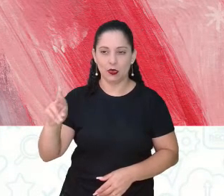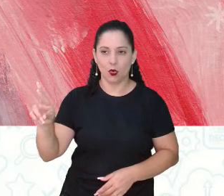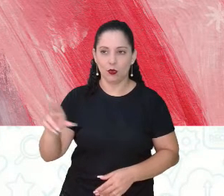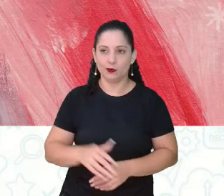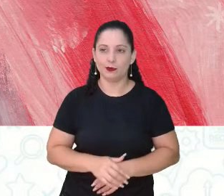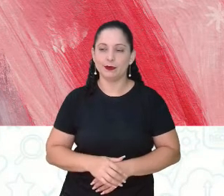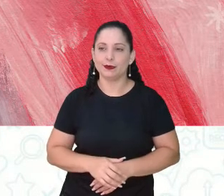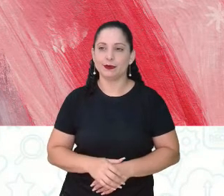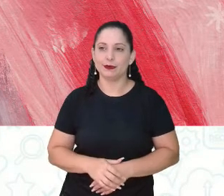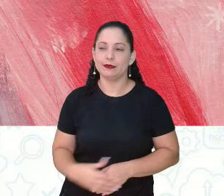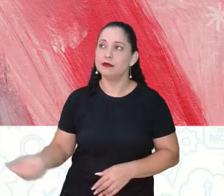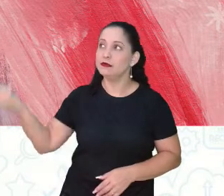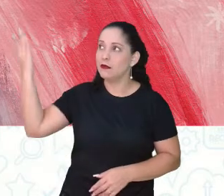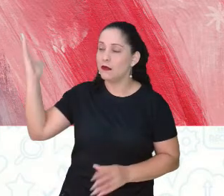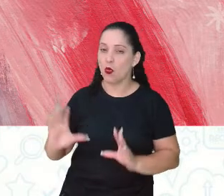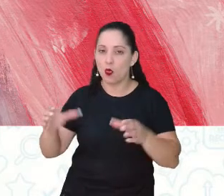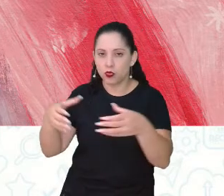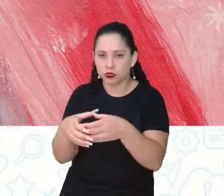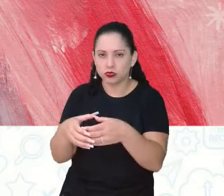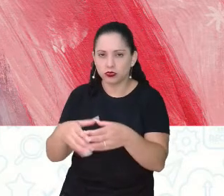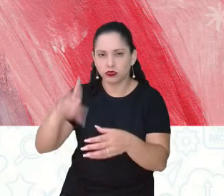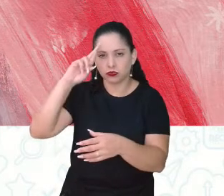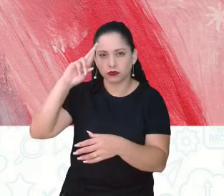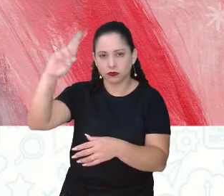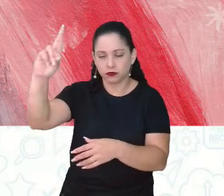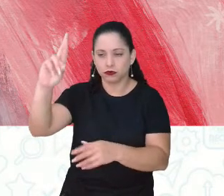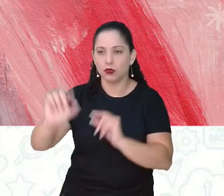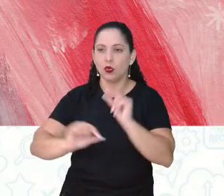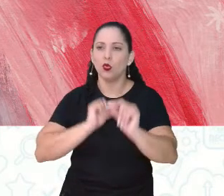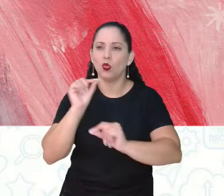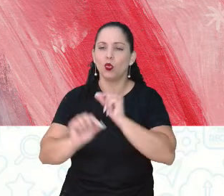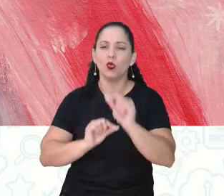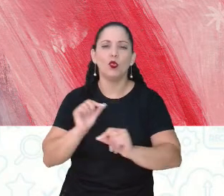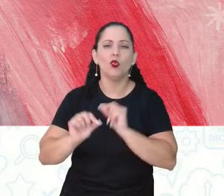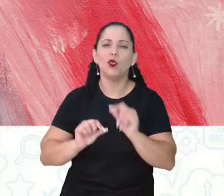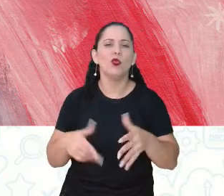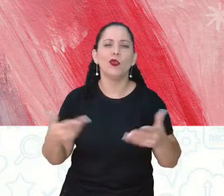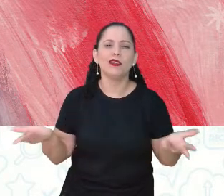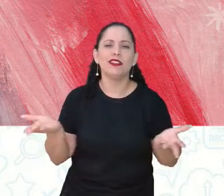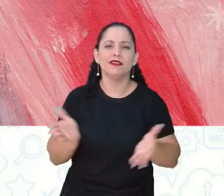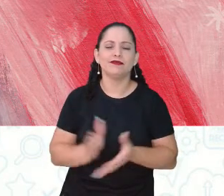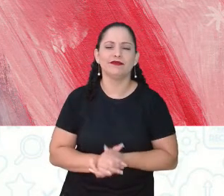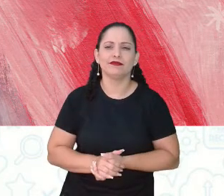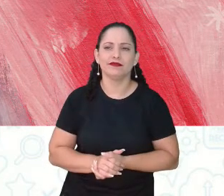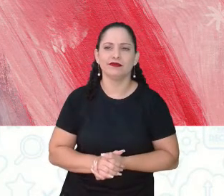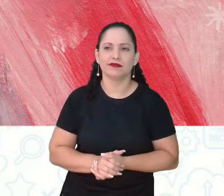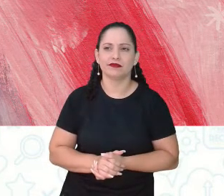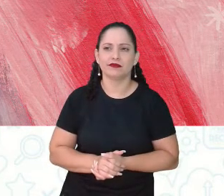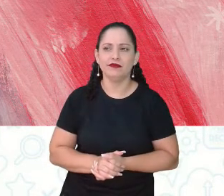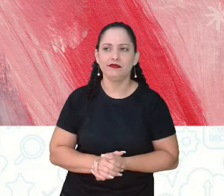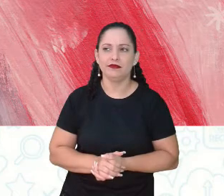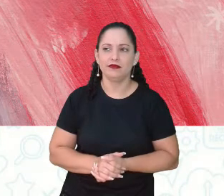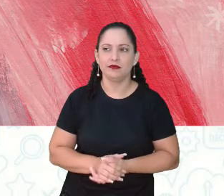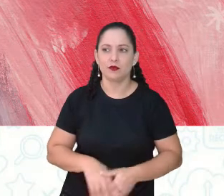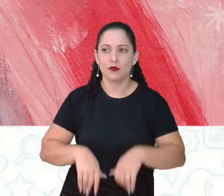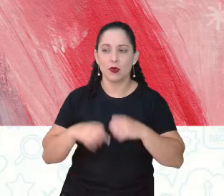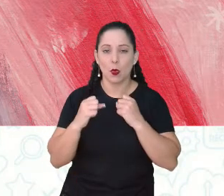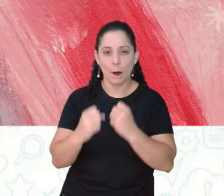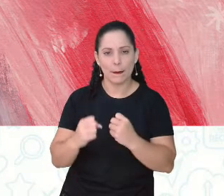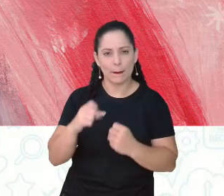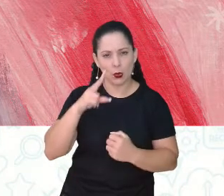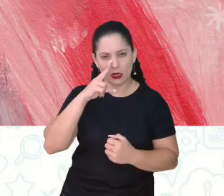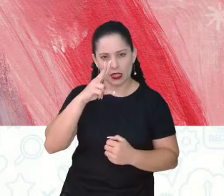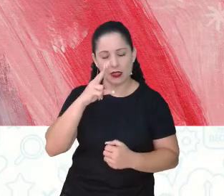olha, o diretório. Vamos entender hoje o que foi o diretório. Então, o poder político foi entregue a um conselho de